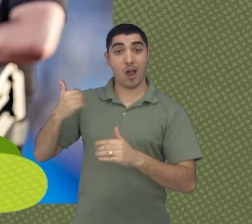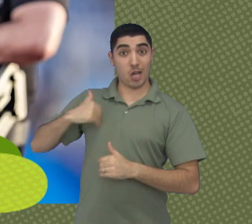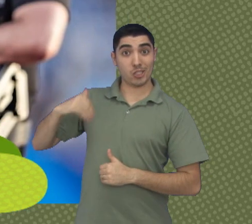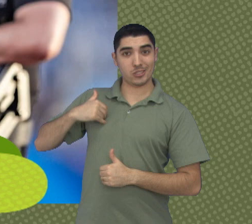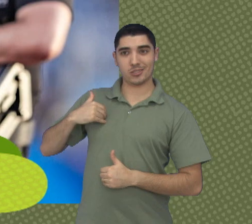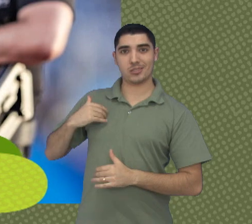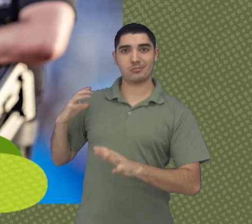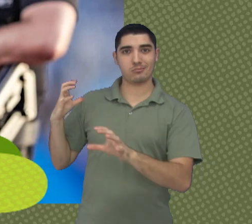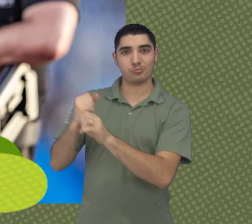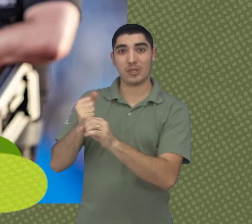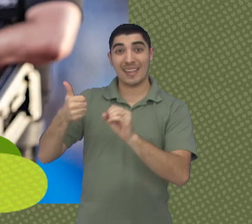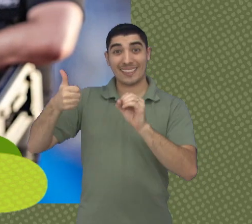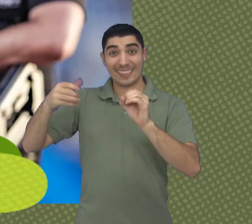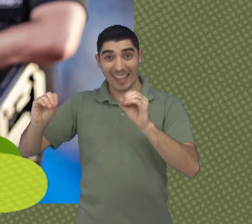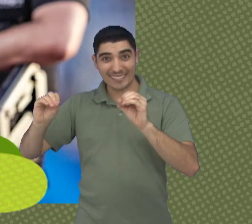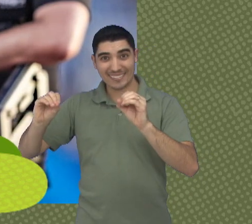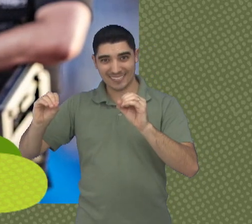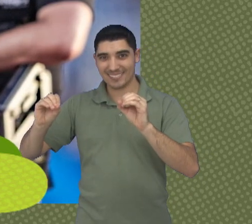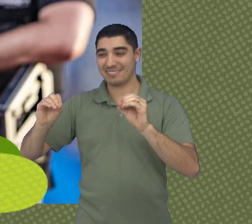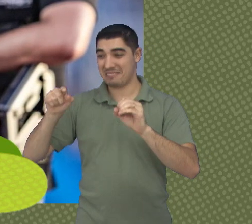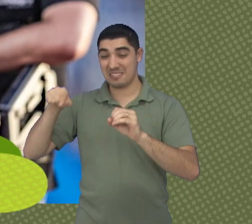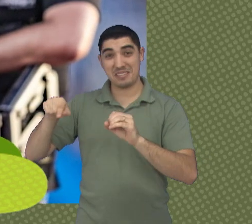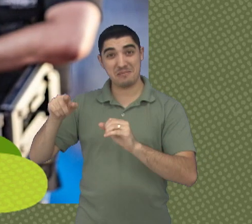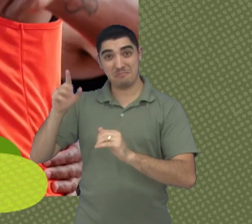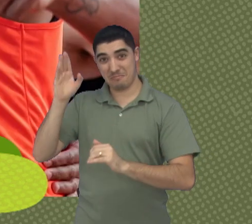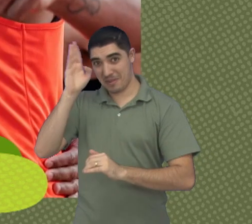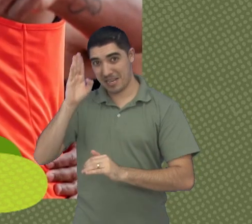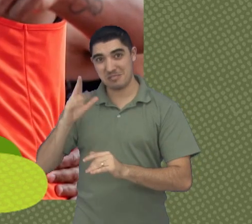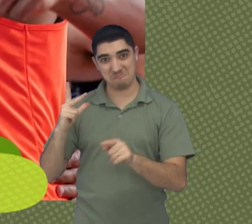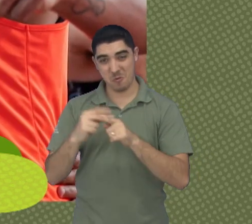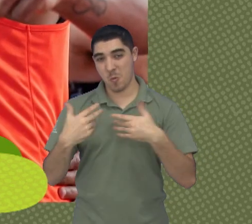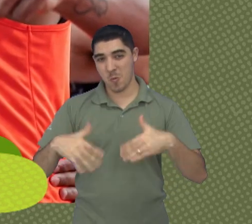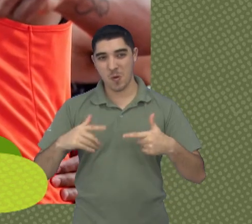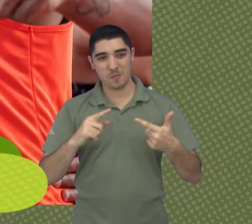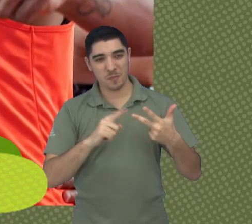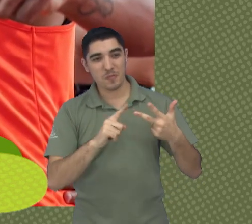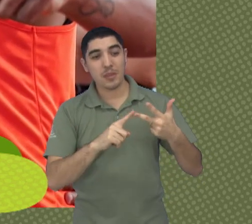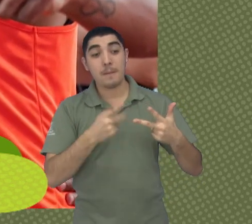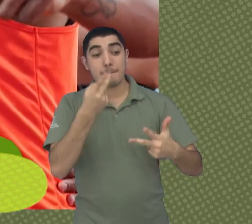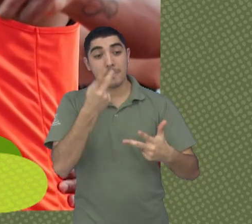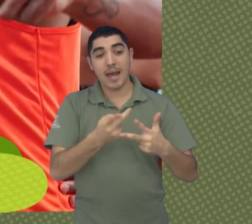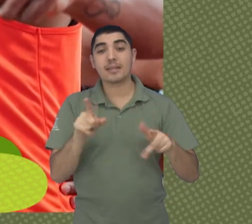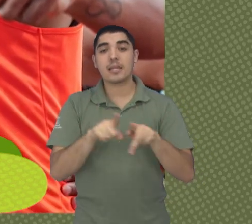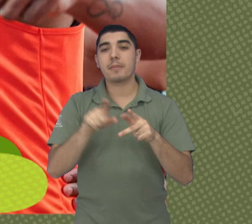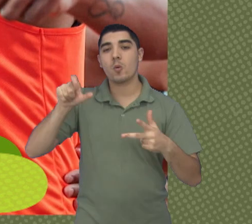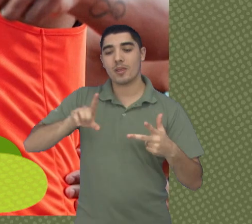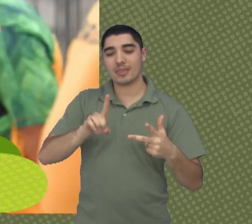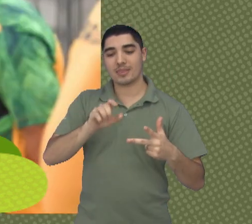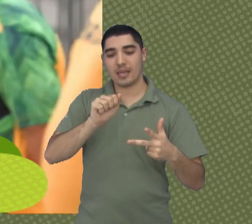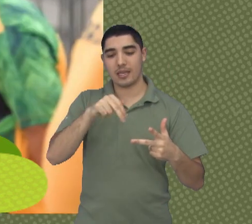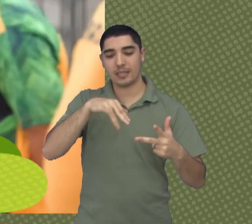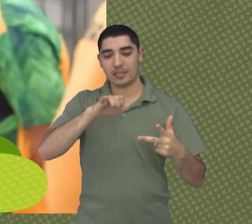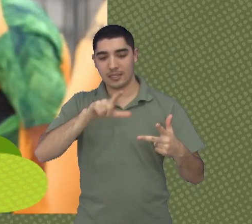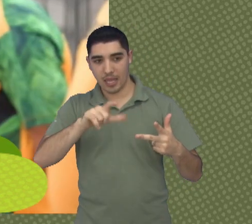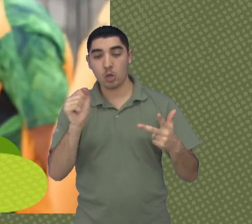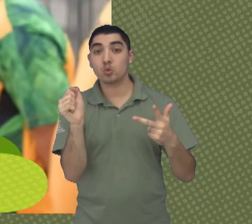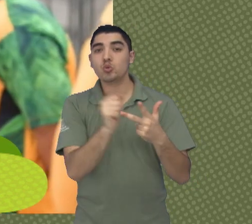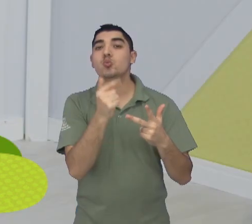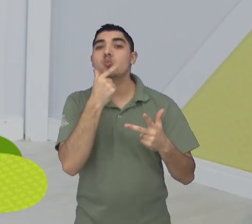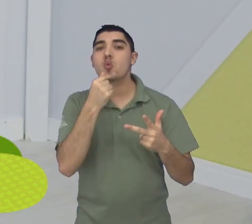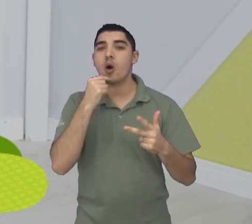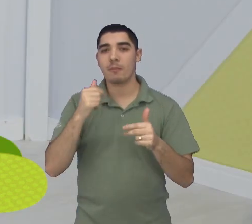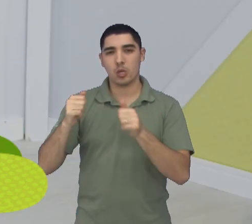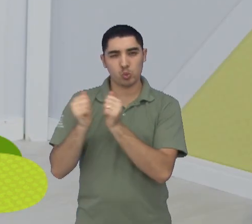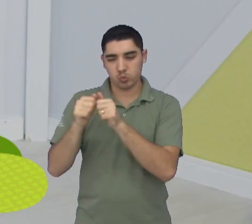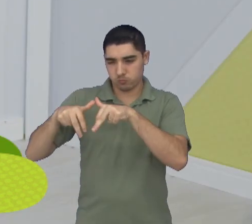a alma dos brasileiros aí contra a Argentina. E teve também a prata no atletismo com o Daniel Mendes e seu guia, o Wendel Souza, nos